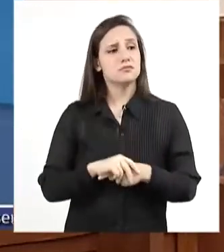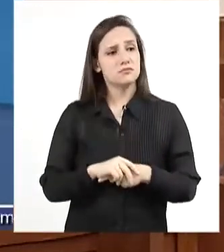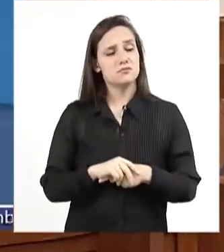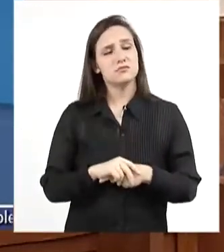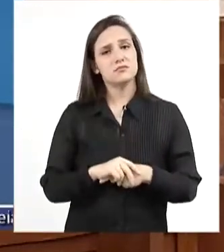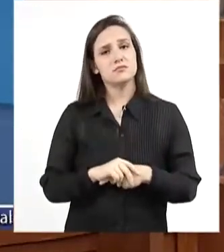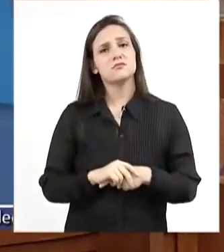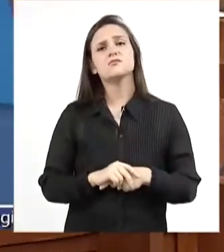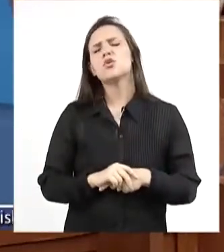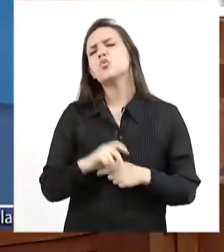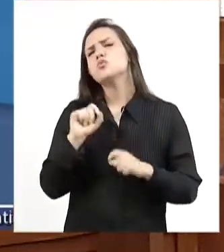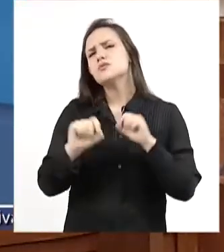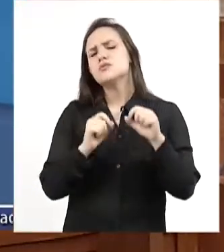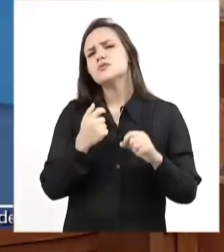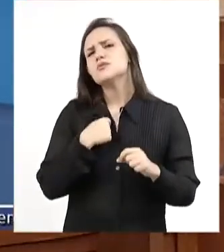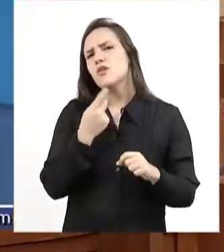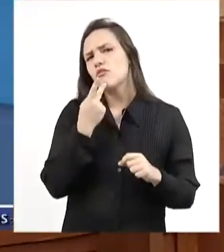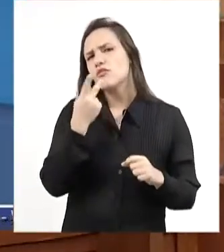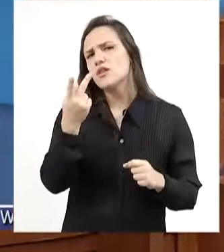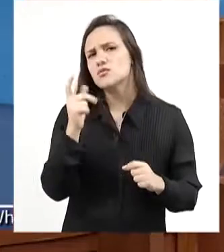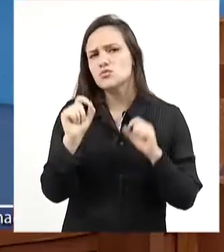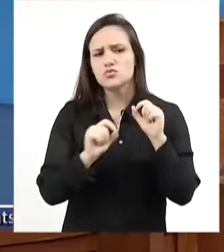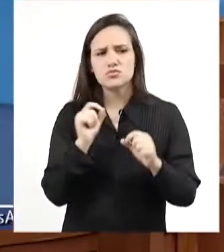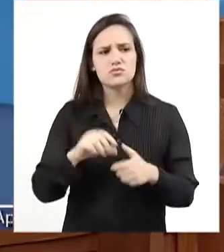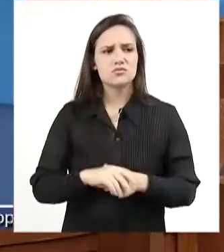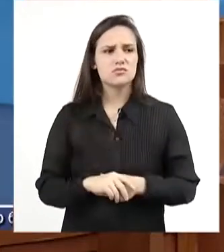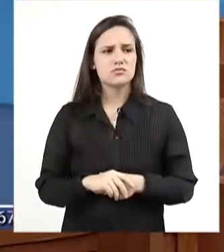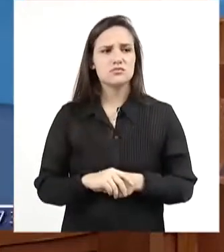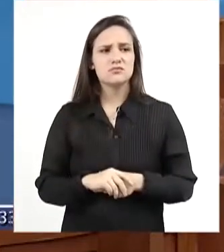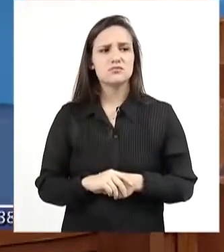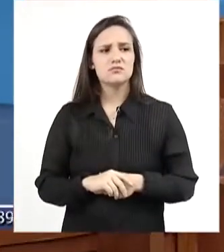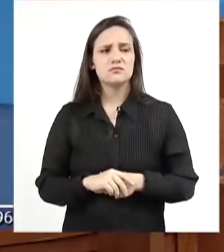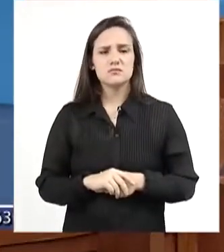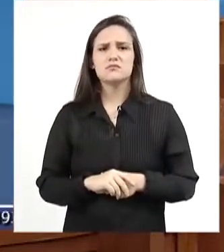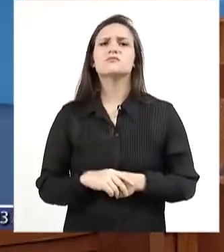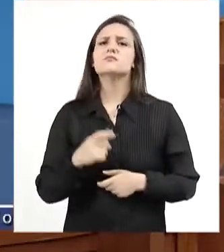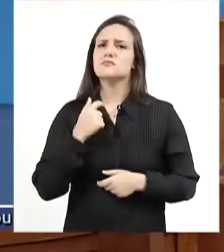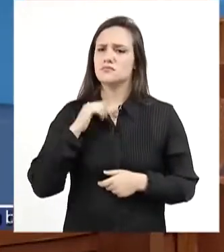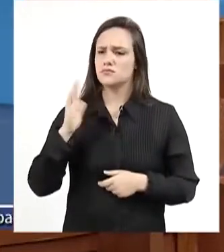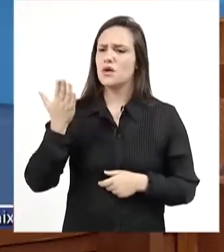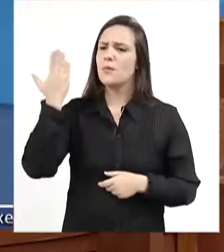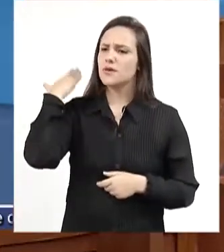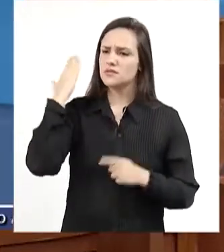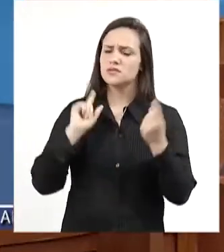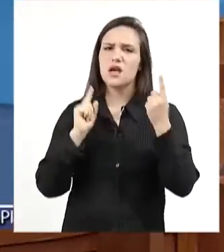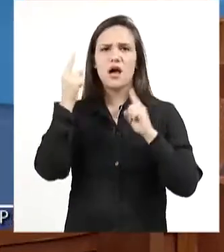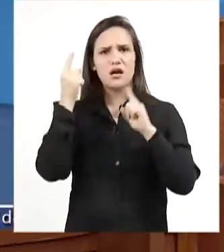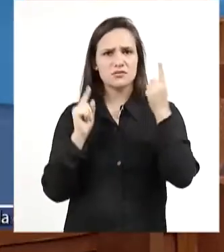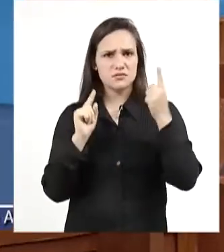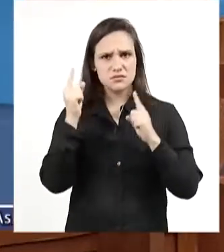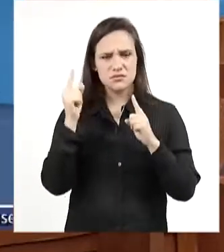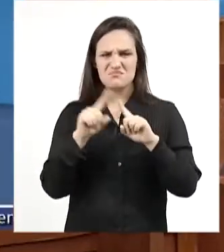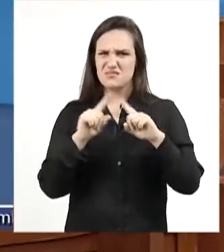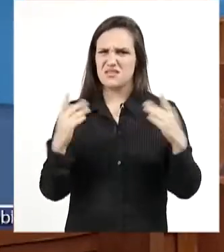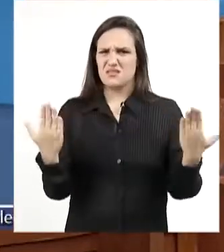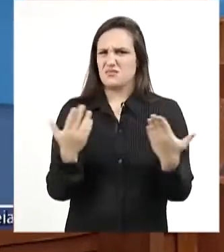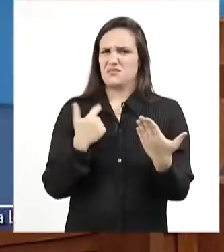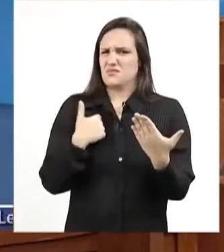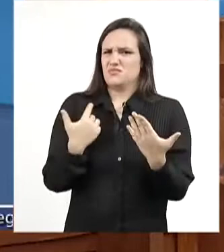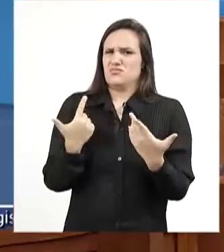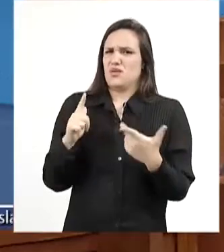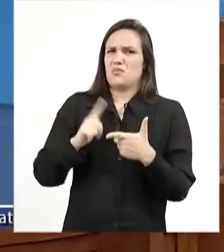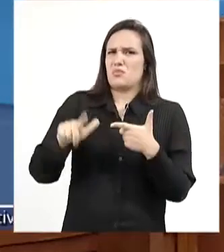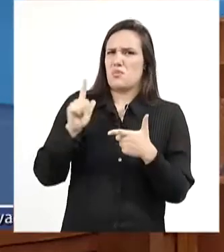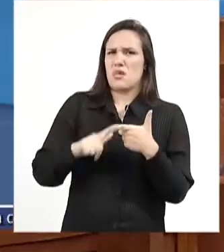me ouvissem, eu disse no meu aparte, eu não participo, já participei muitas vezes, mas não tenho nada contra